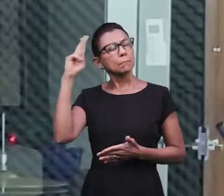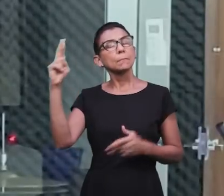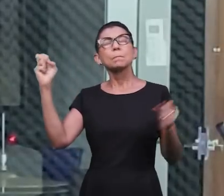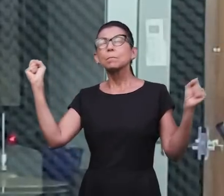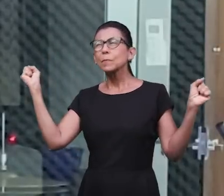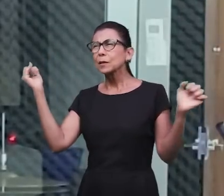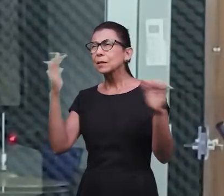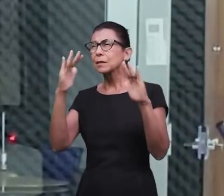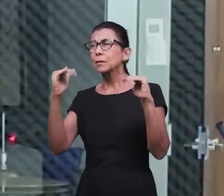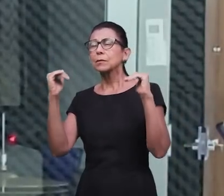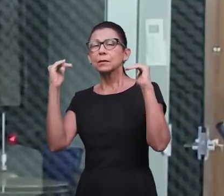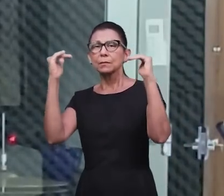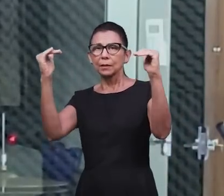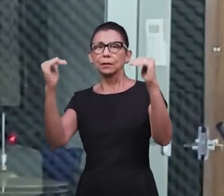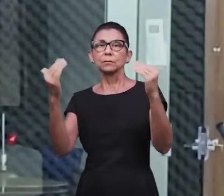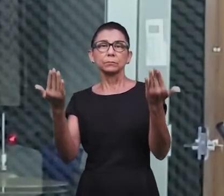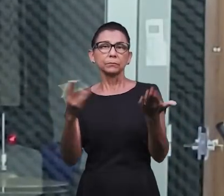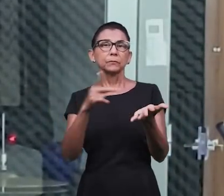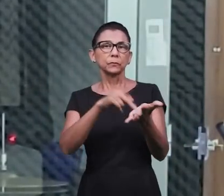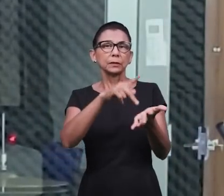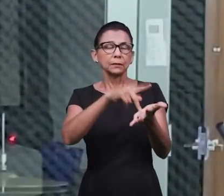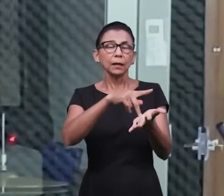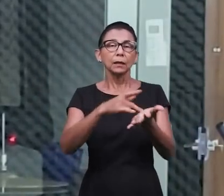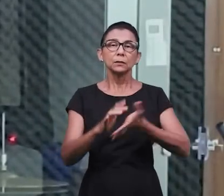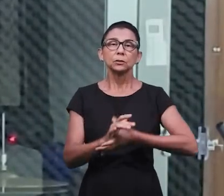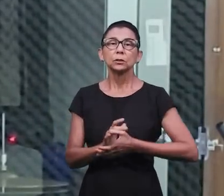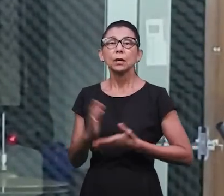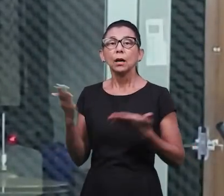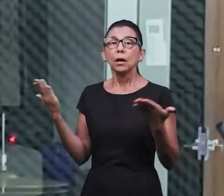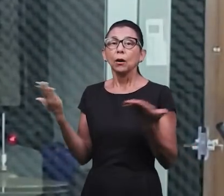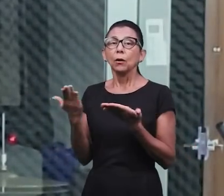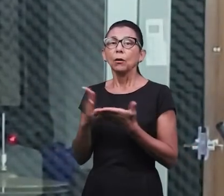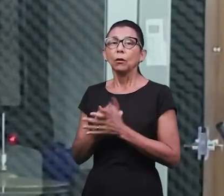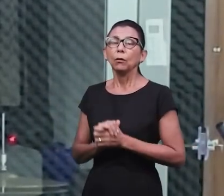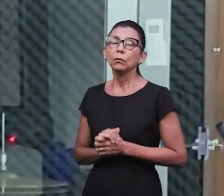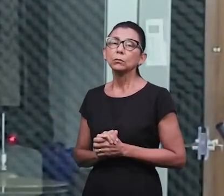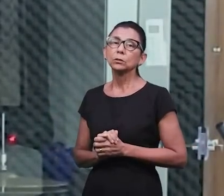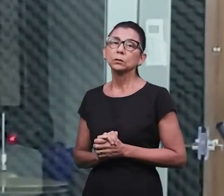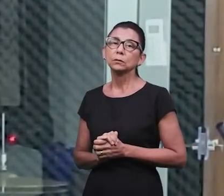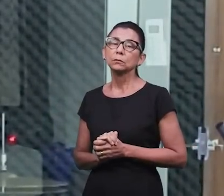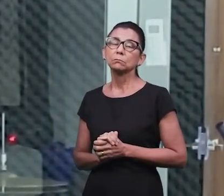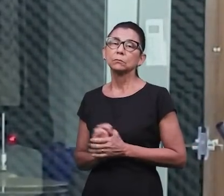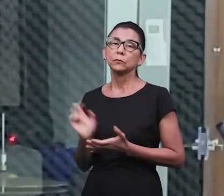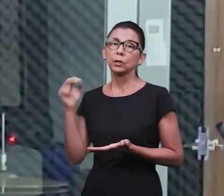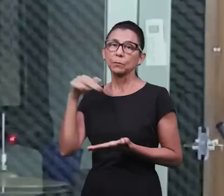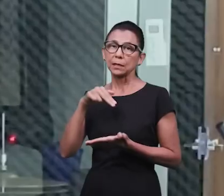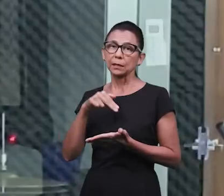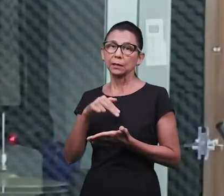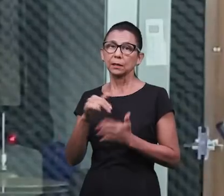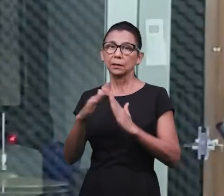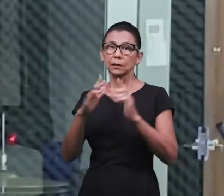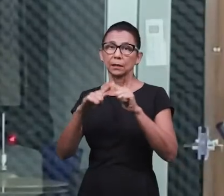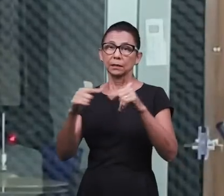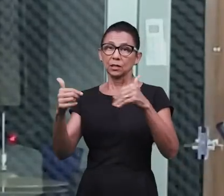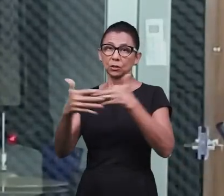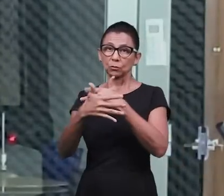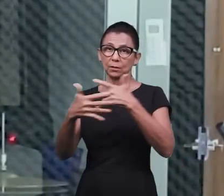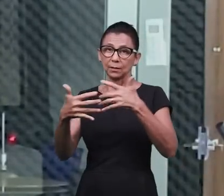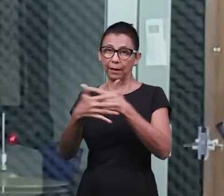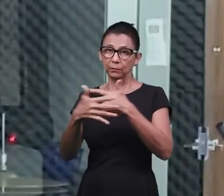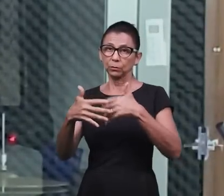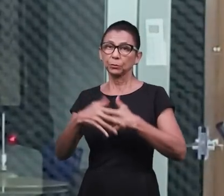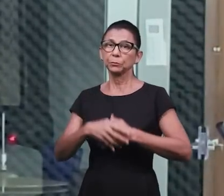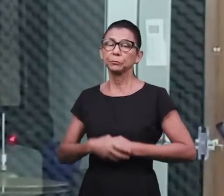muito glorificado ali, né? Hoje nós estamos aqui, né, na Igreja Central 2, nesse